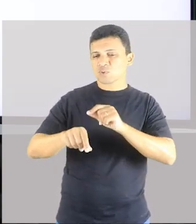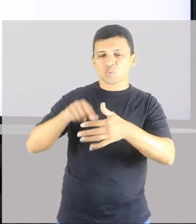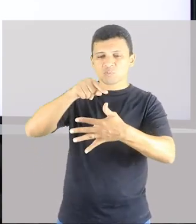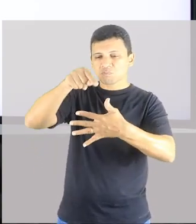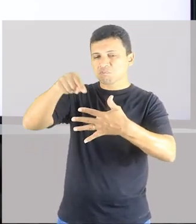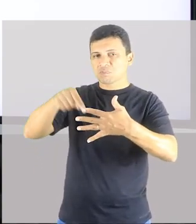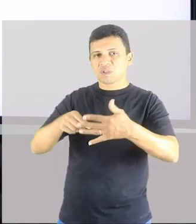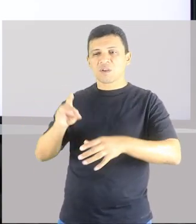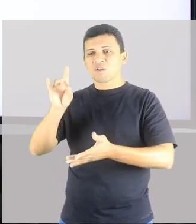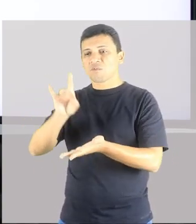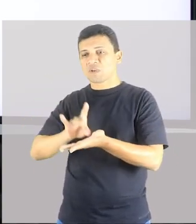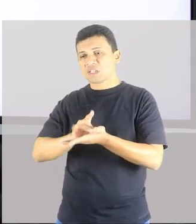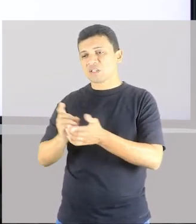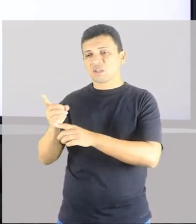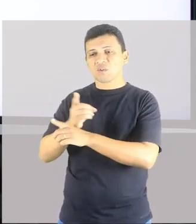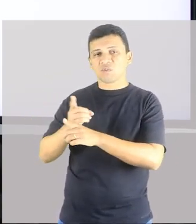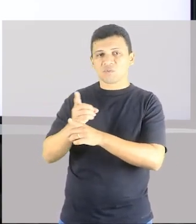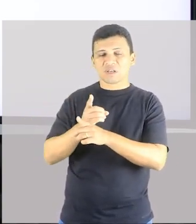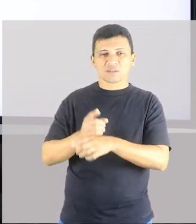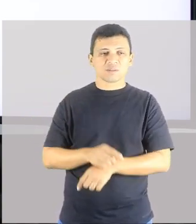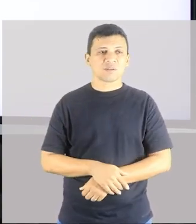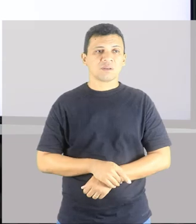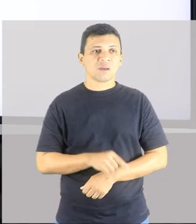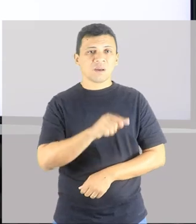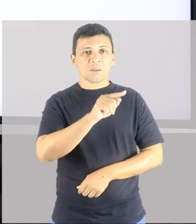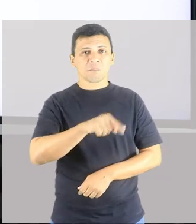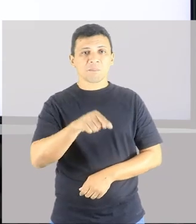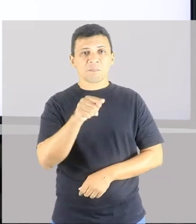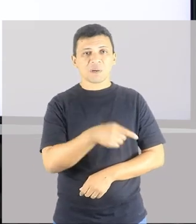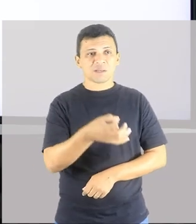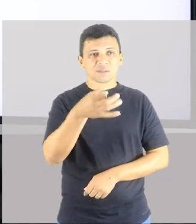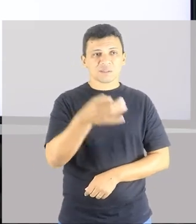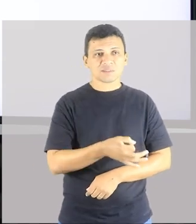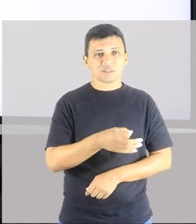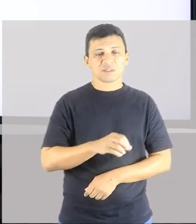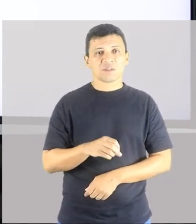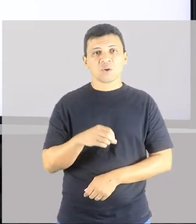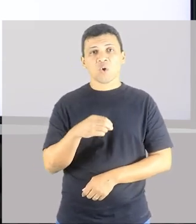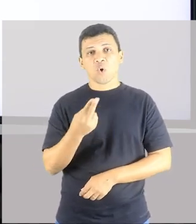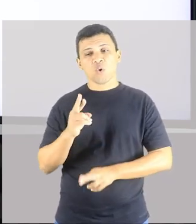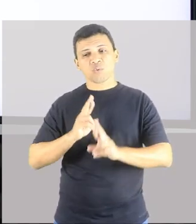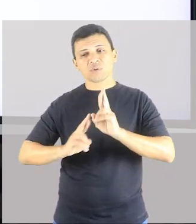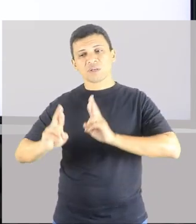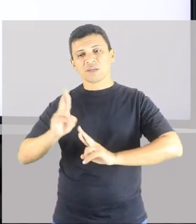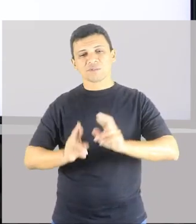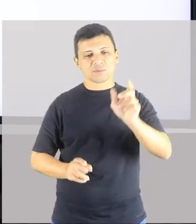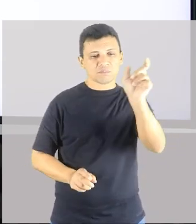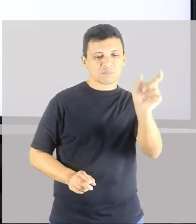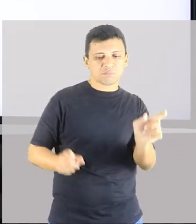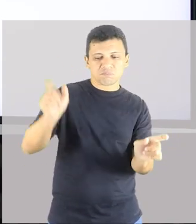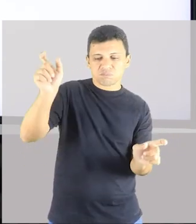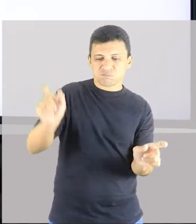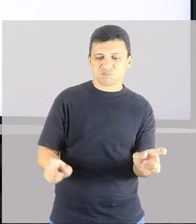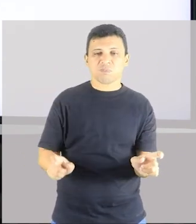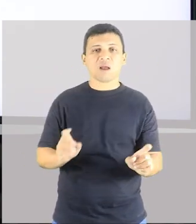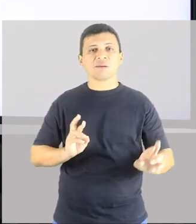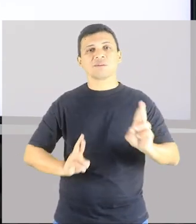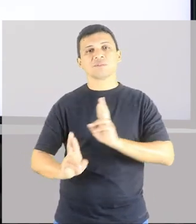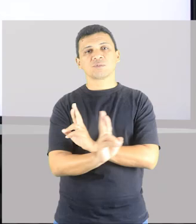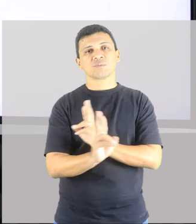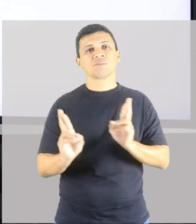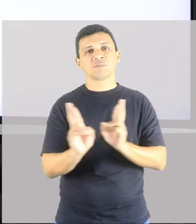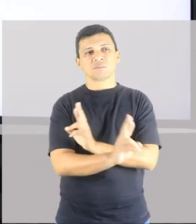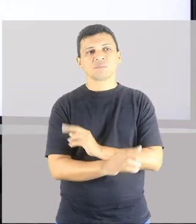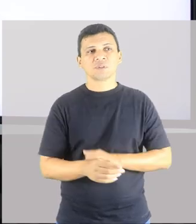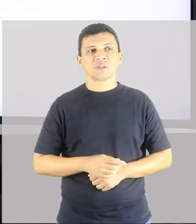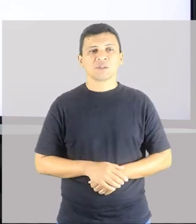de verdadeiro ou falso, de marcar a resposta correta ou de relacionar colunas. Então eu posso encontrar vários. O